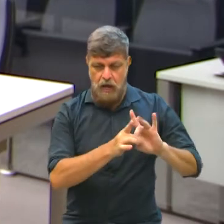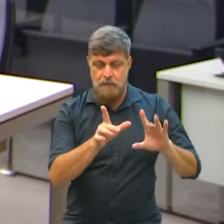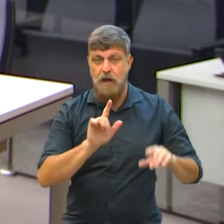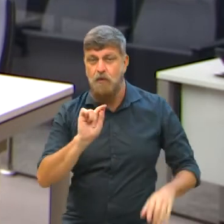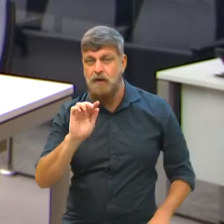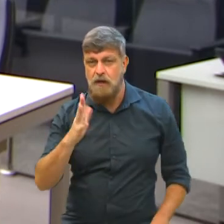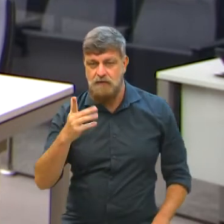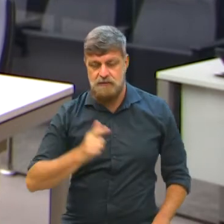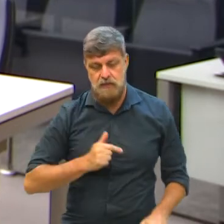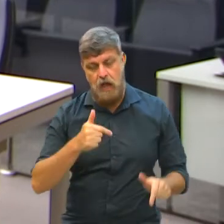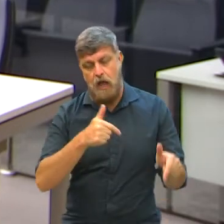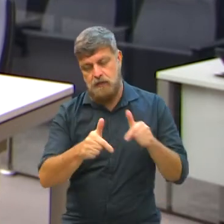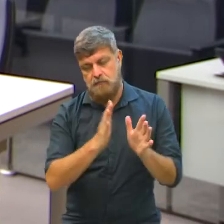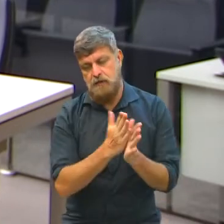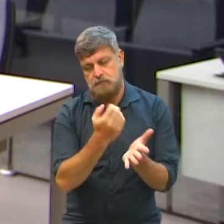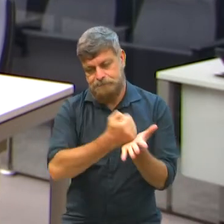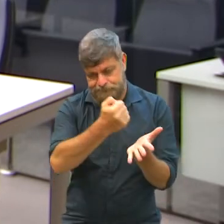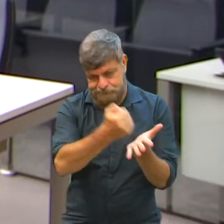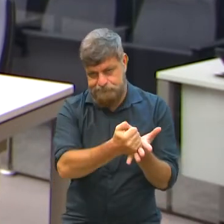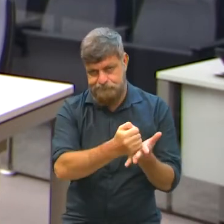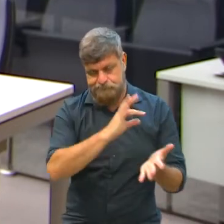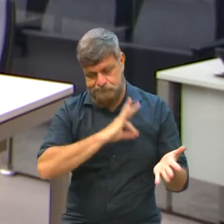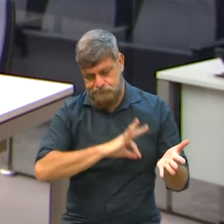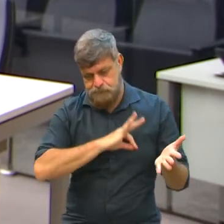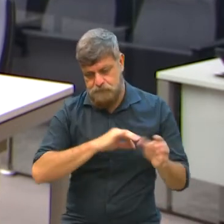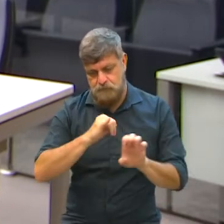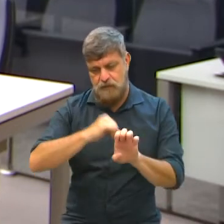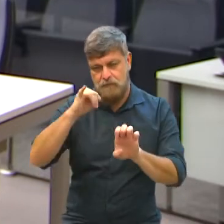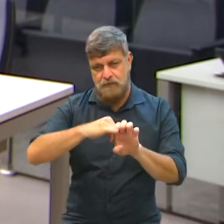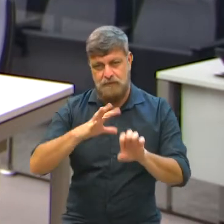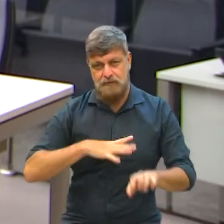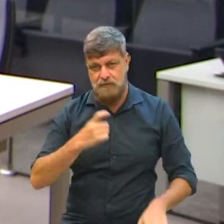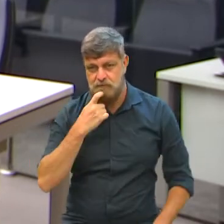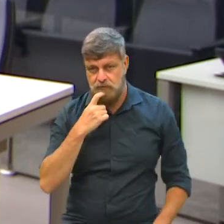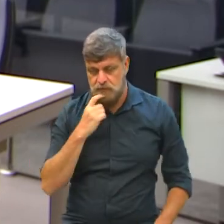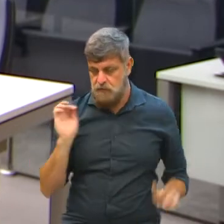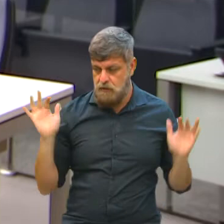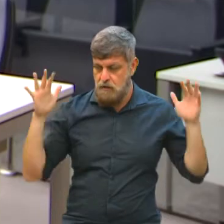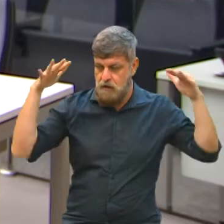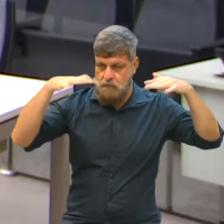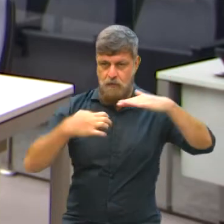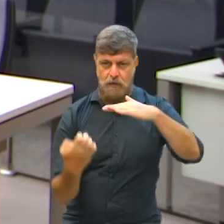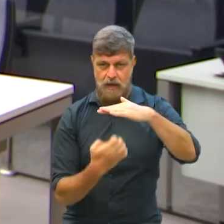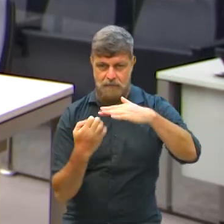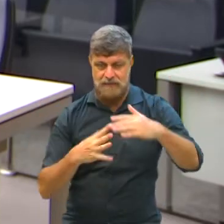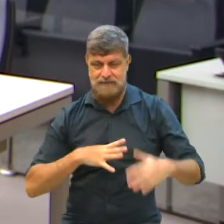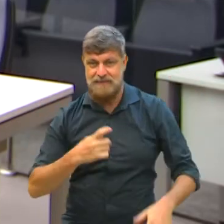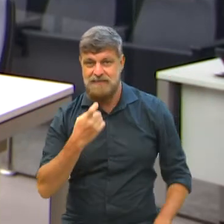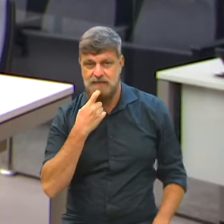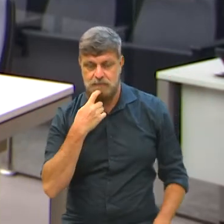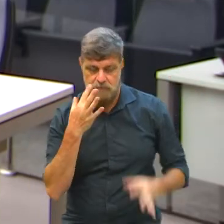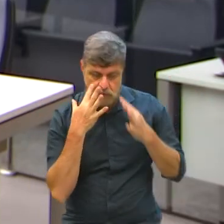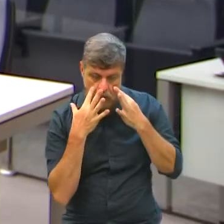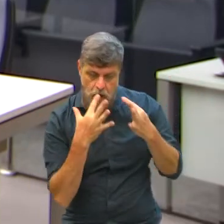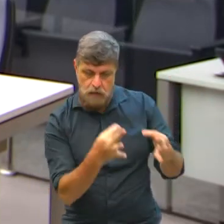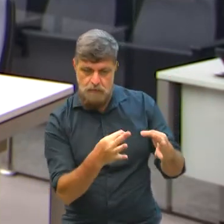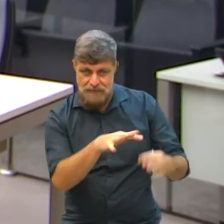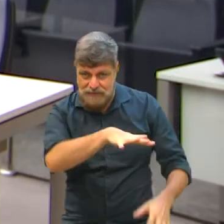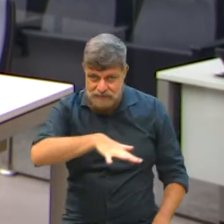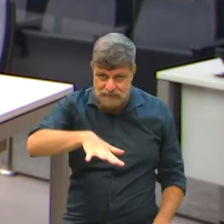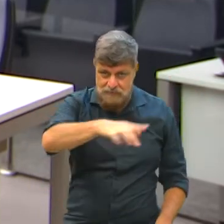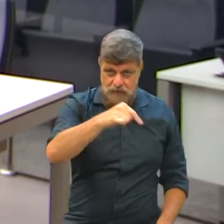mais liberdade e isso vai gerar empregos empreendedorismo para cidade e atrair empresas de tecnologia para Campinas Porque